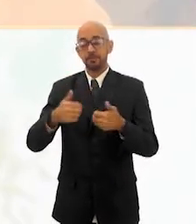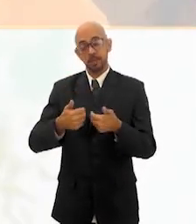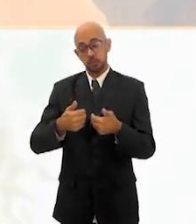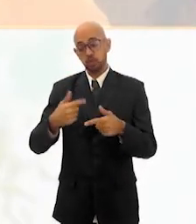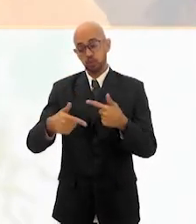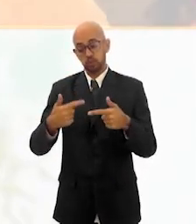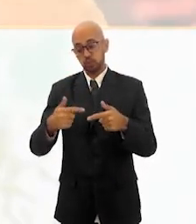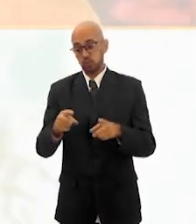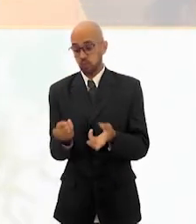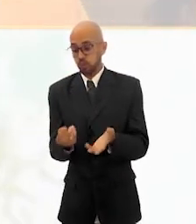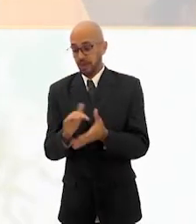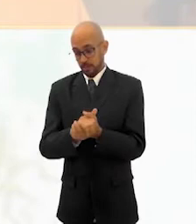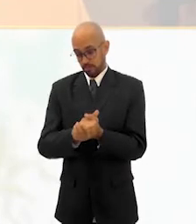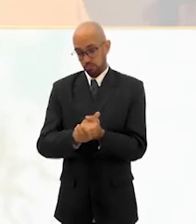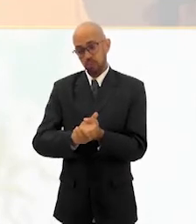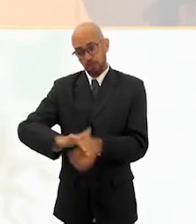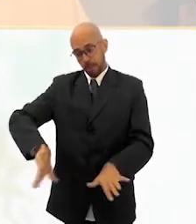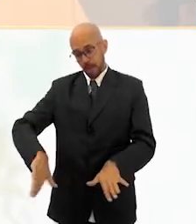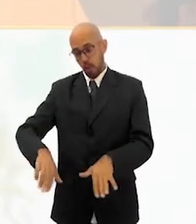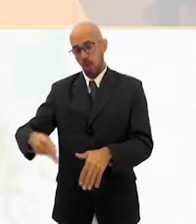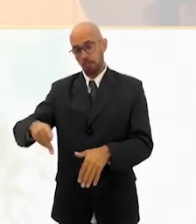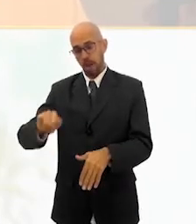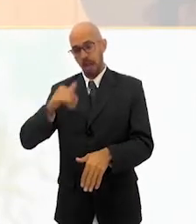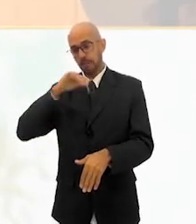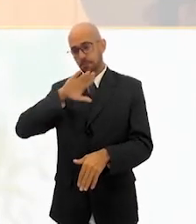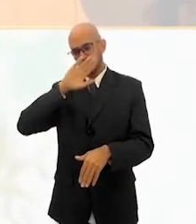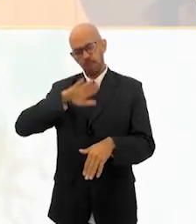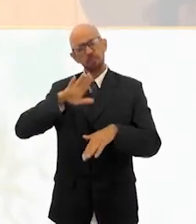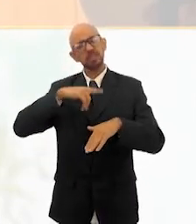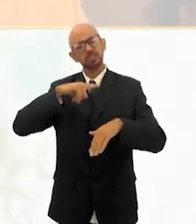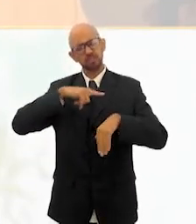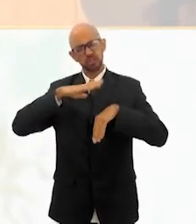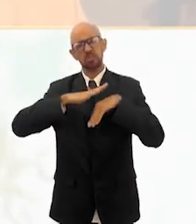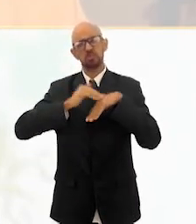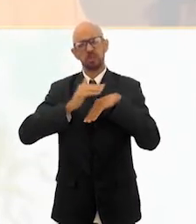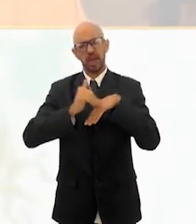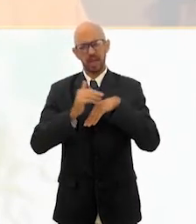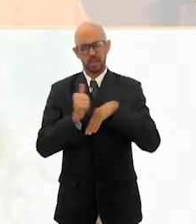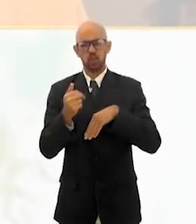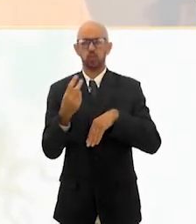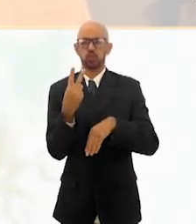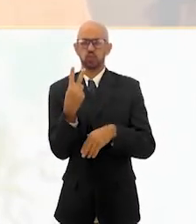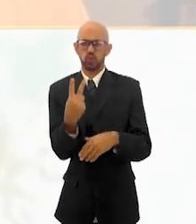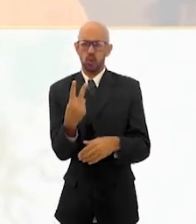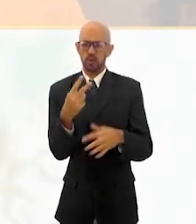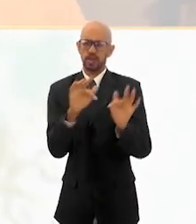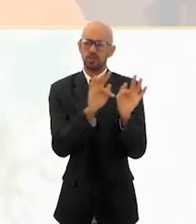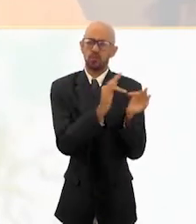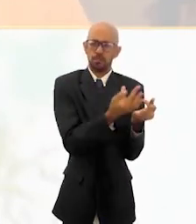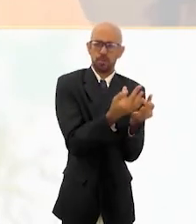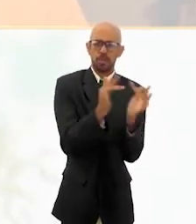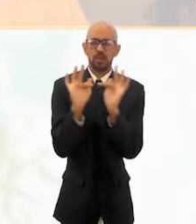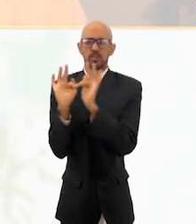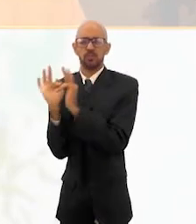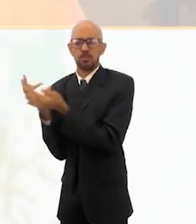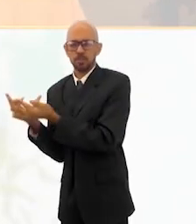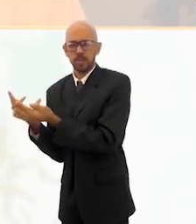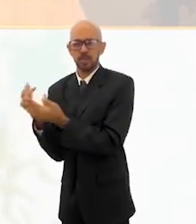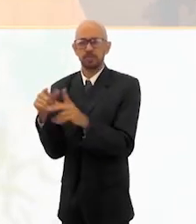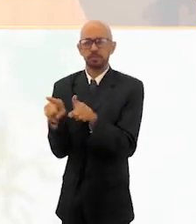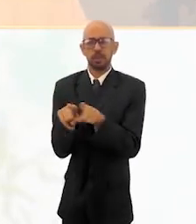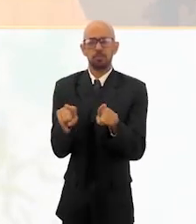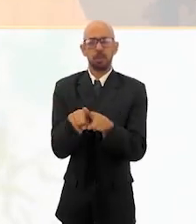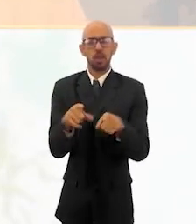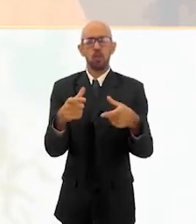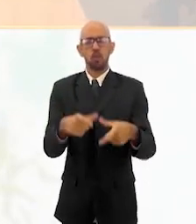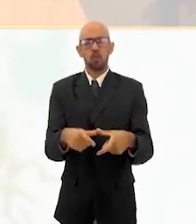pais separados, mas assim, recebi muito carinho de ambos os lados, das famílias. O local também era